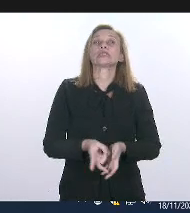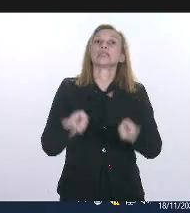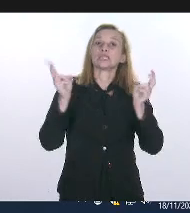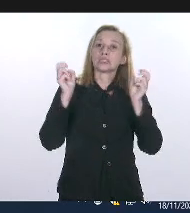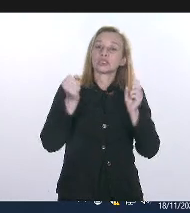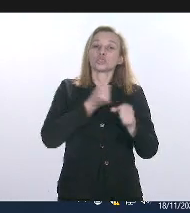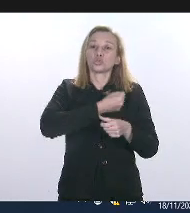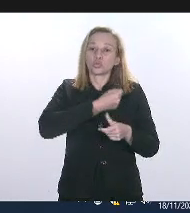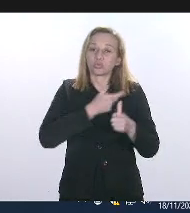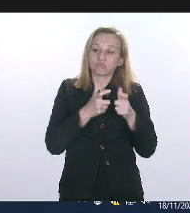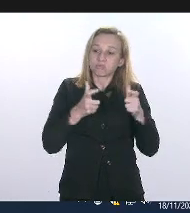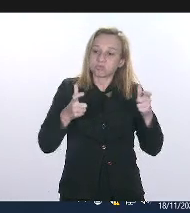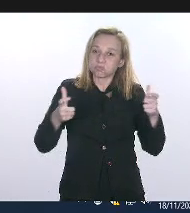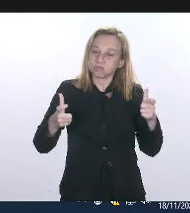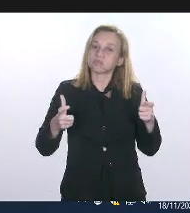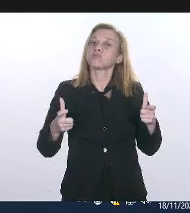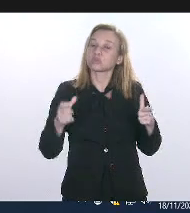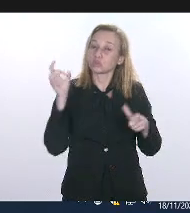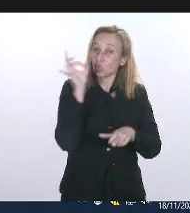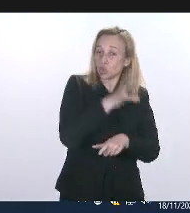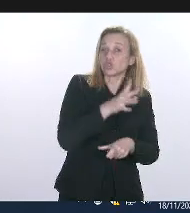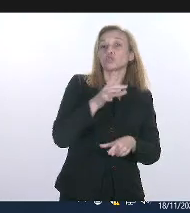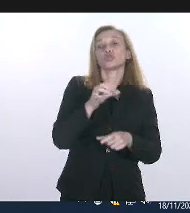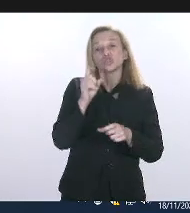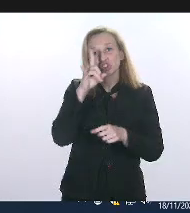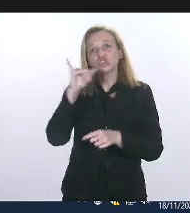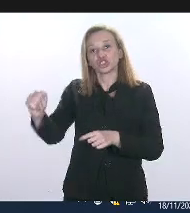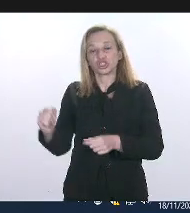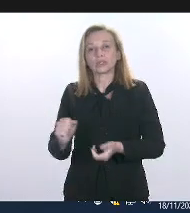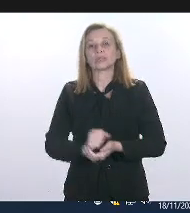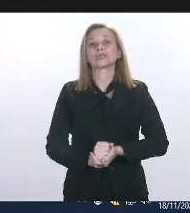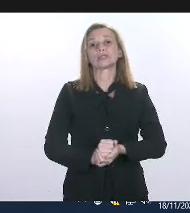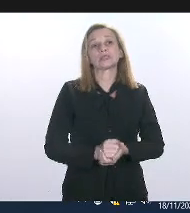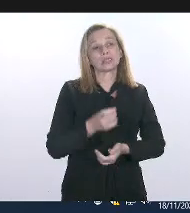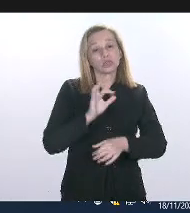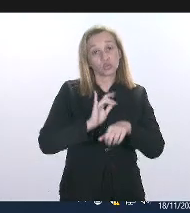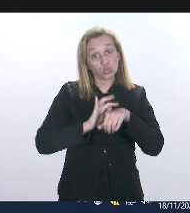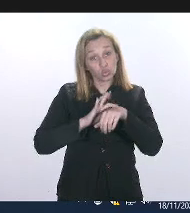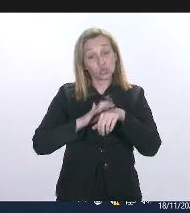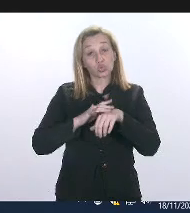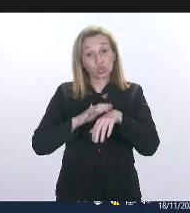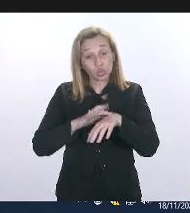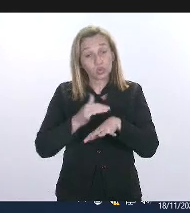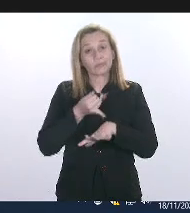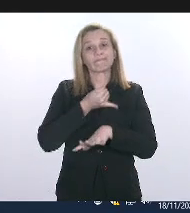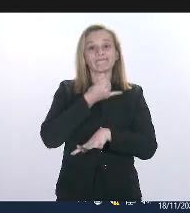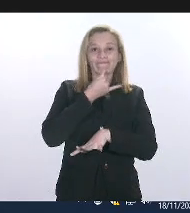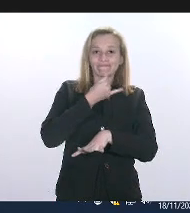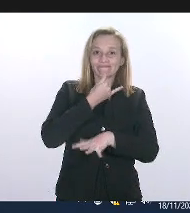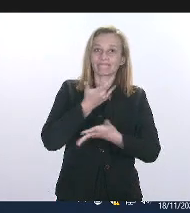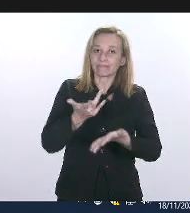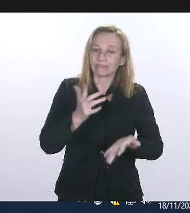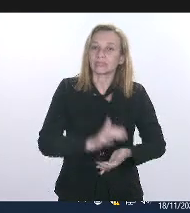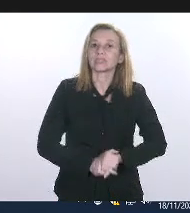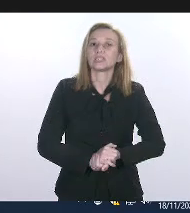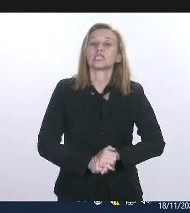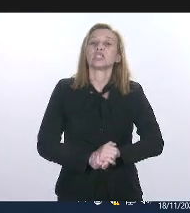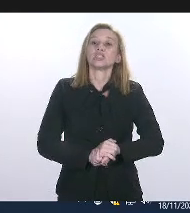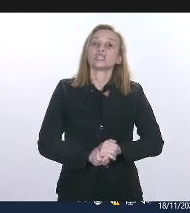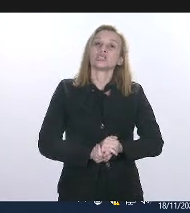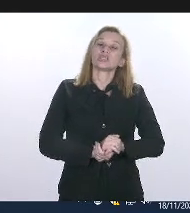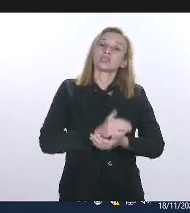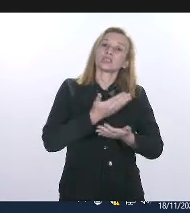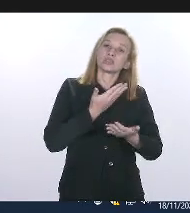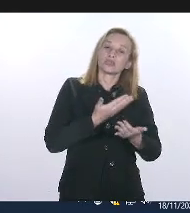gente tem sentido aí nos últimos dias, nas últimas semanas, dessa doença que tem, infelizmente, tirado tantas